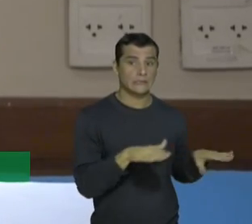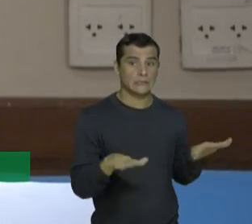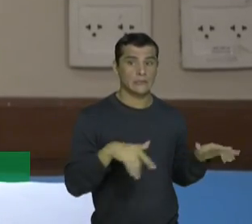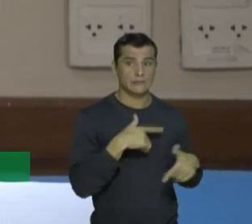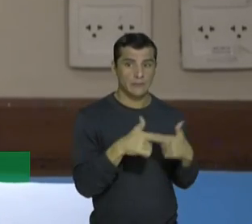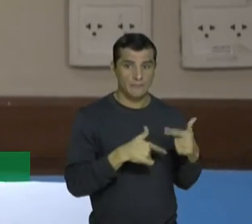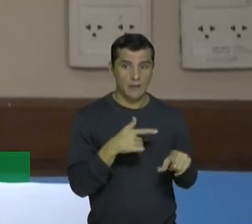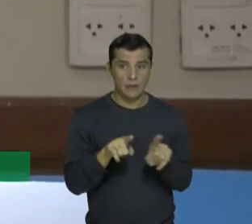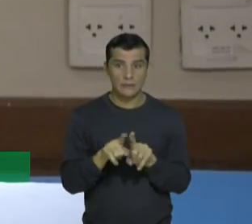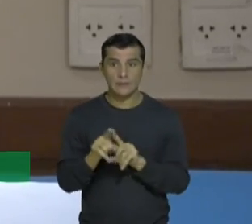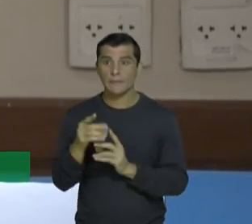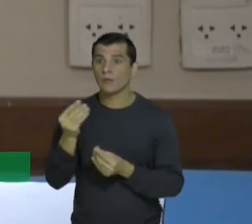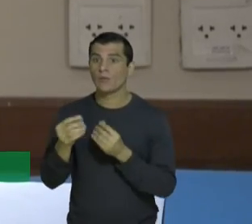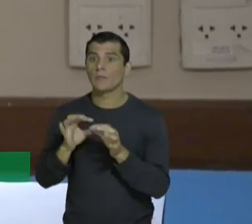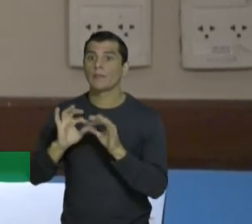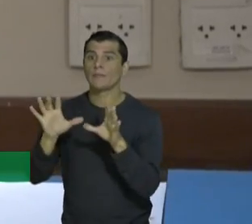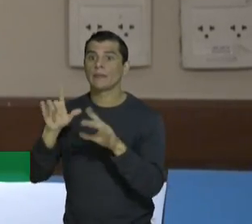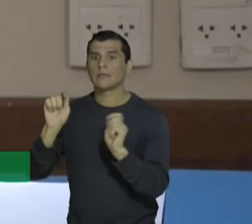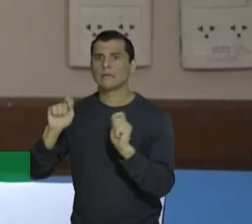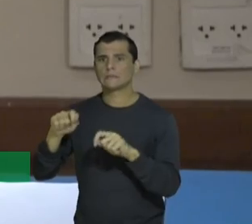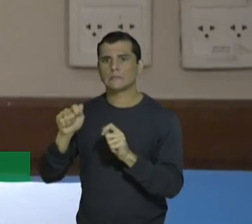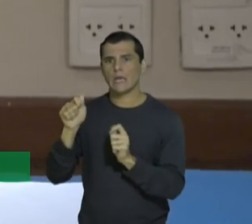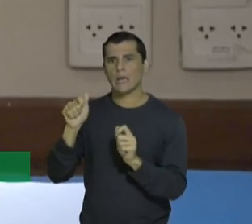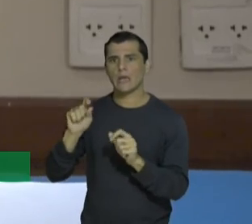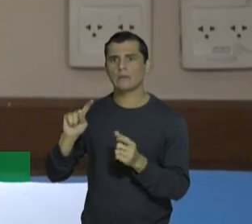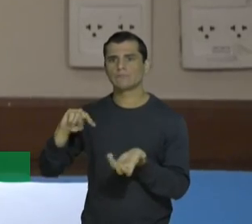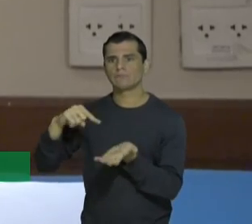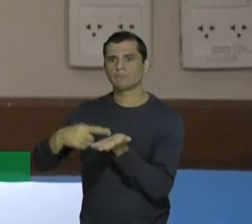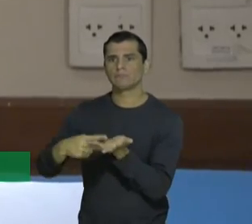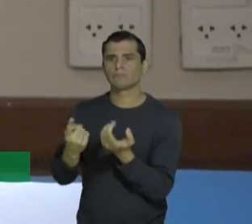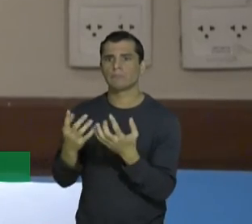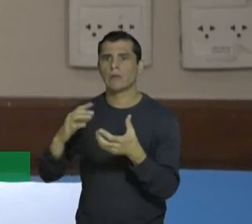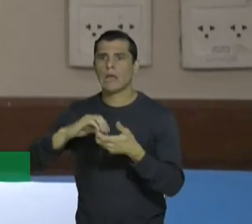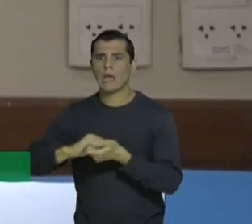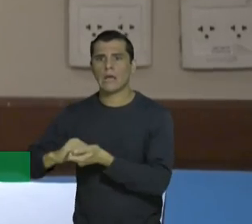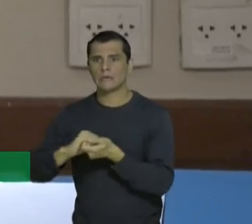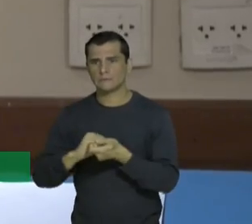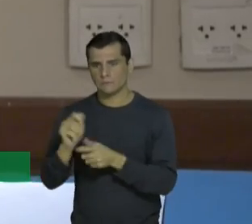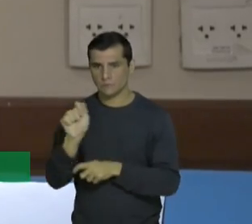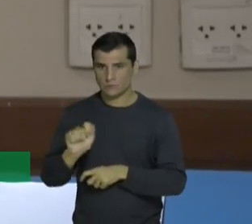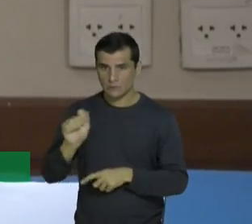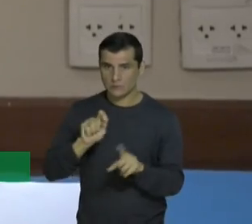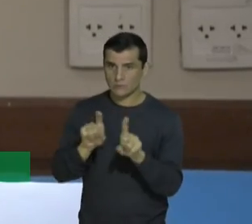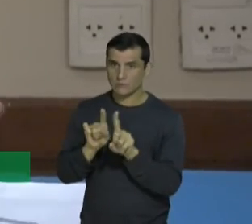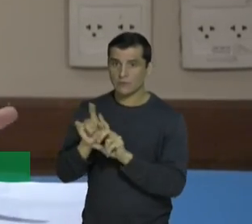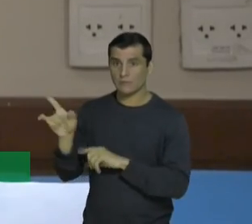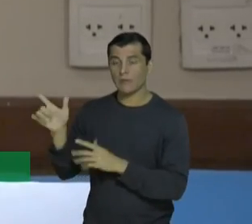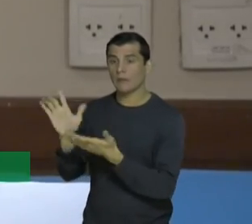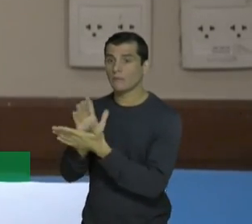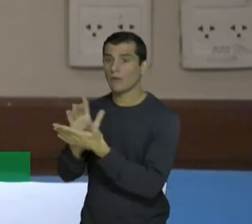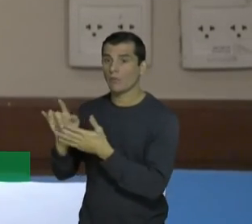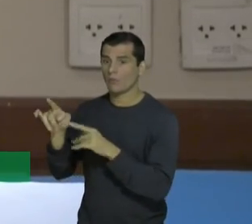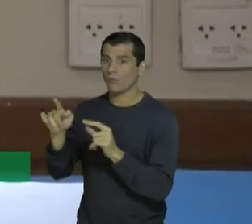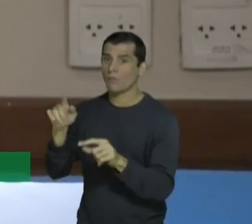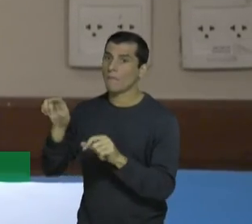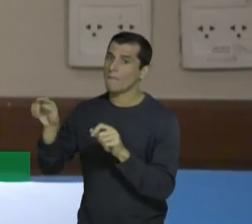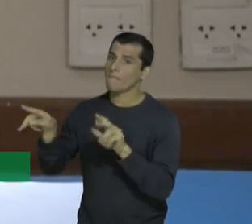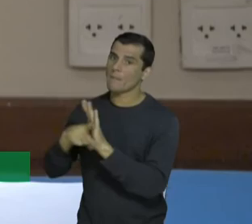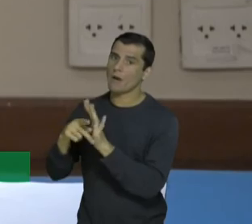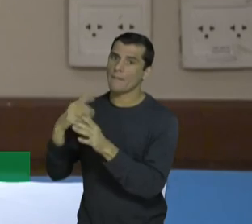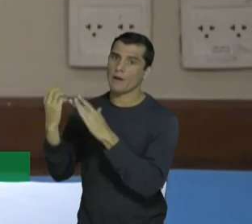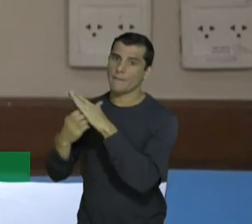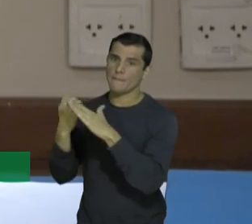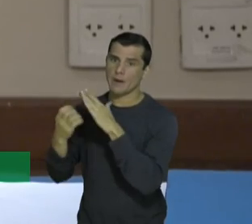de ição coletiva eh responsabilidade social das empresas a questão do compliance me parece que vem coisas boas juntos também do ponto de vista